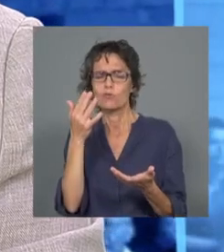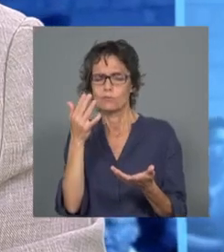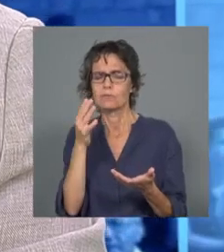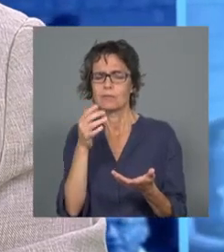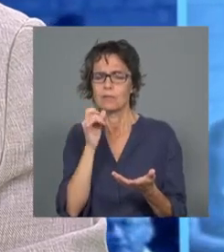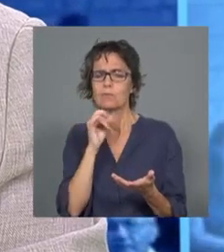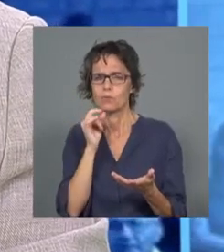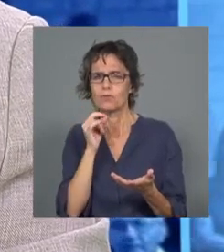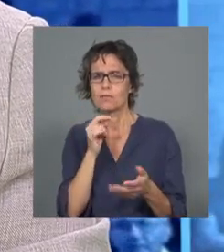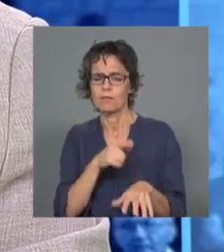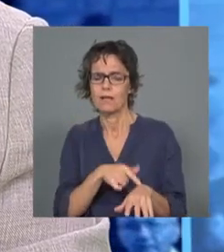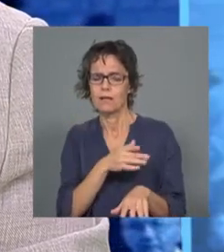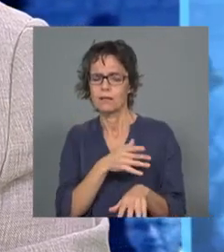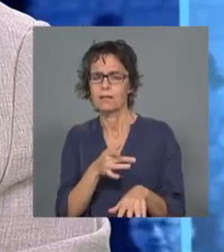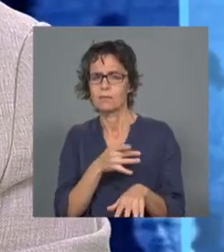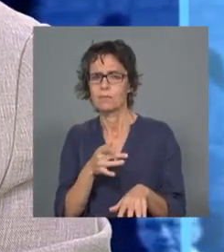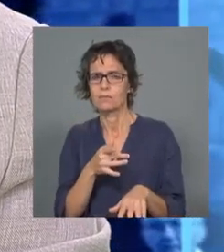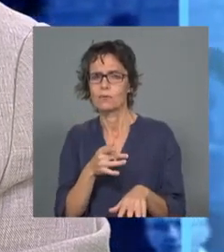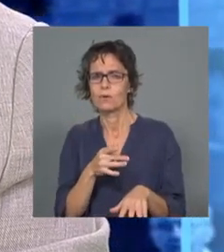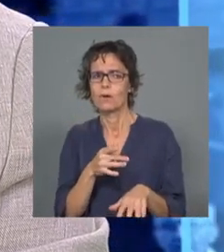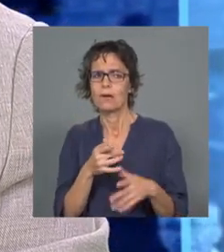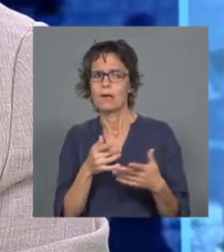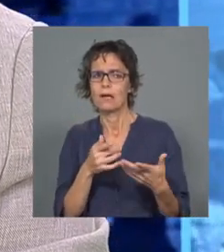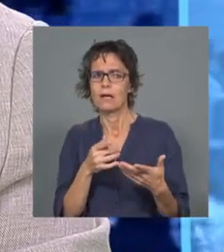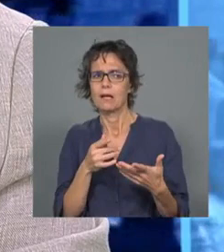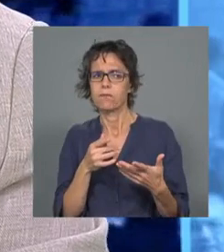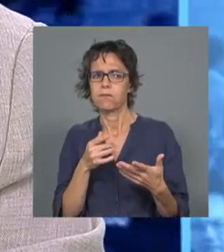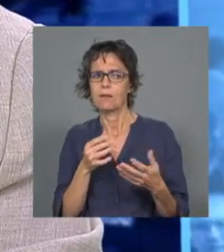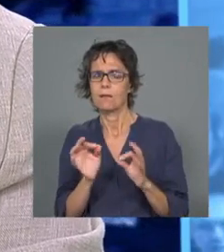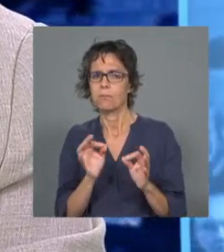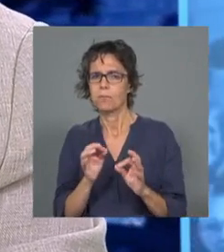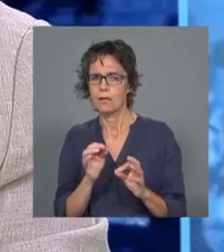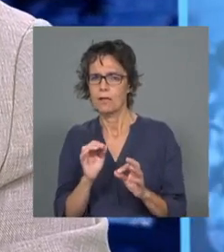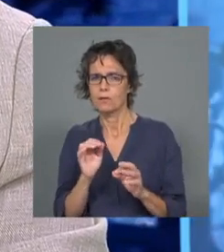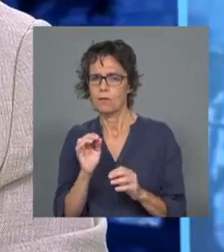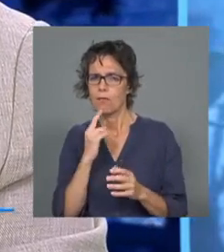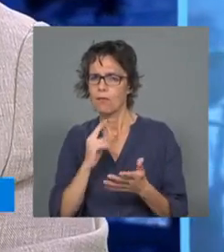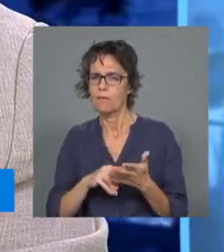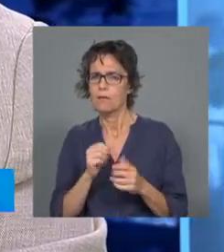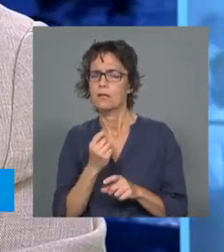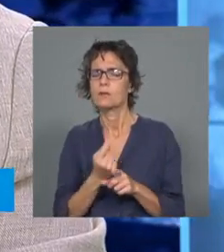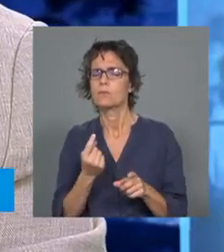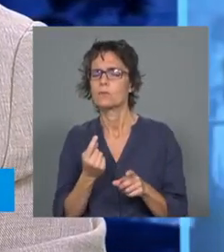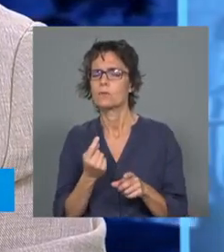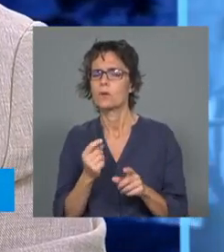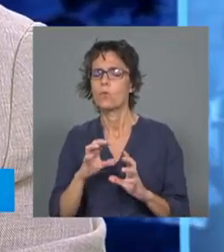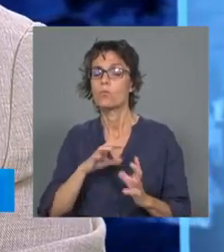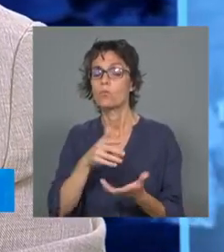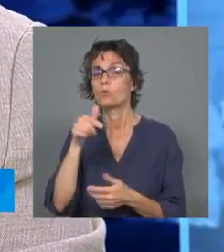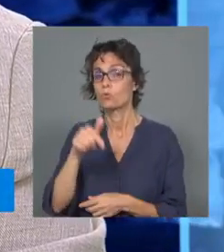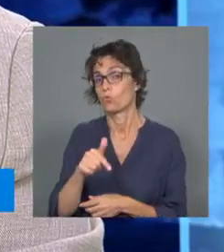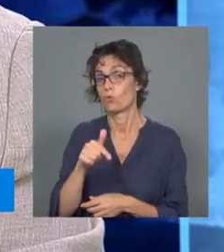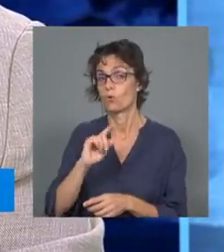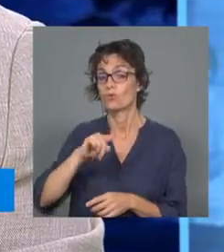estes tempos. O mundo que hoje vivemos, depois da pandemia, no